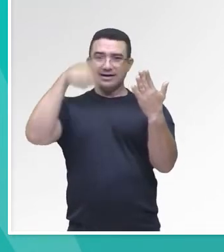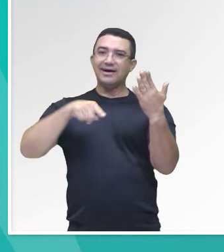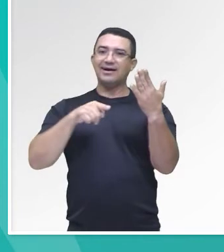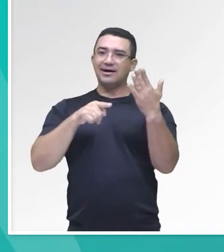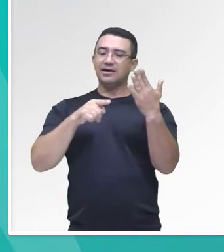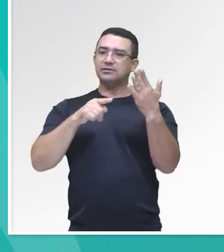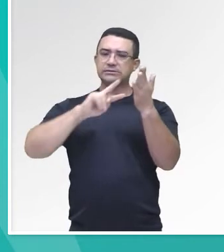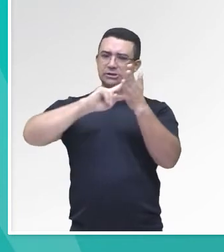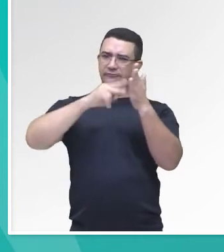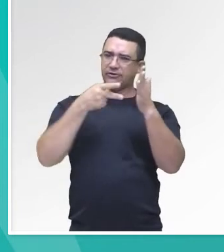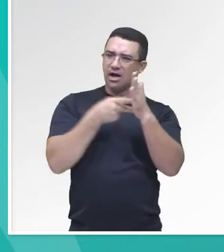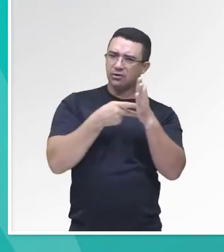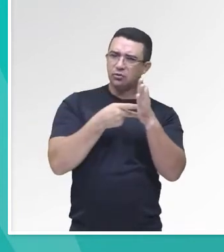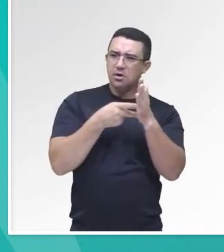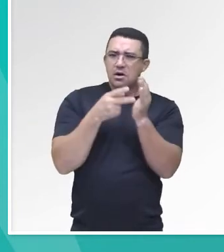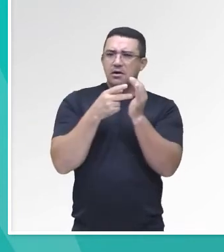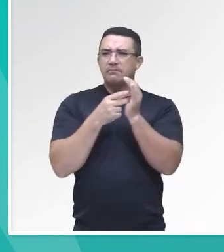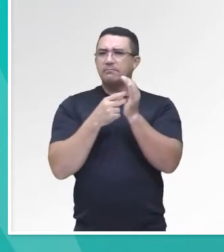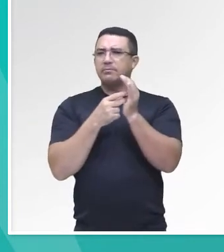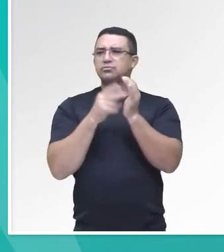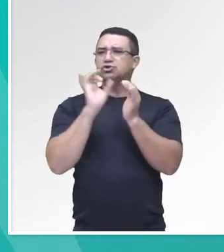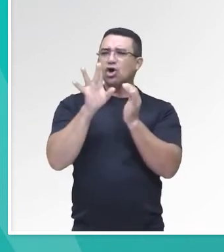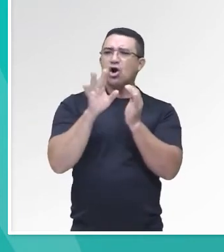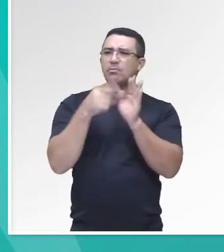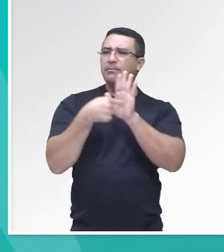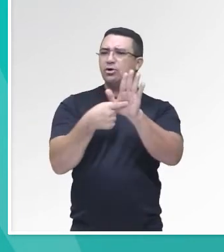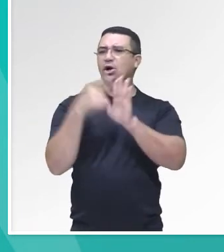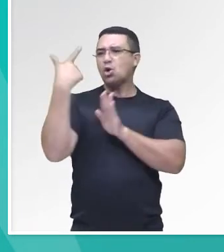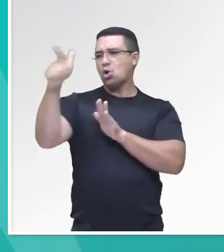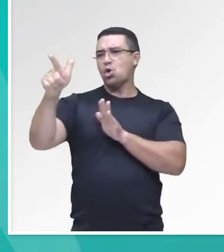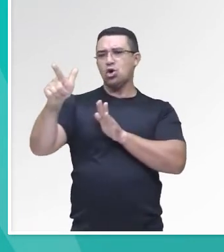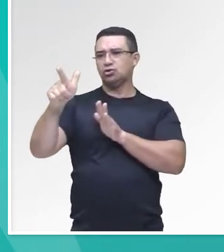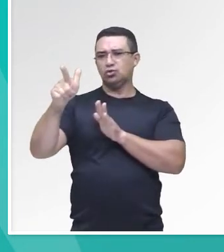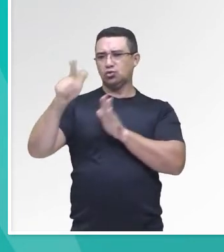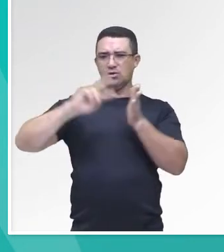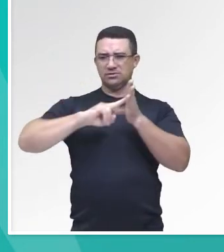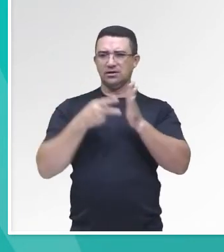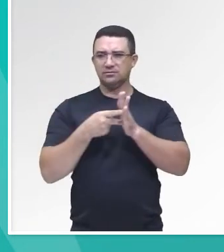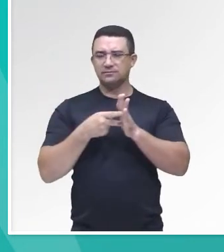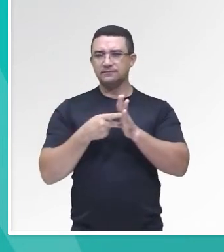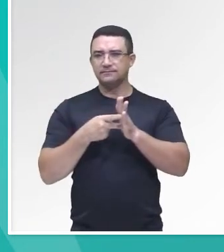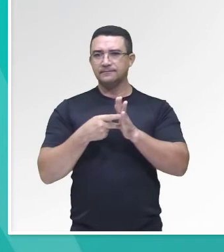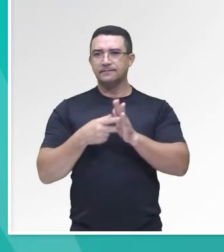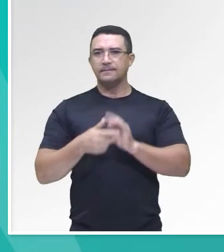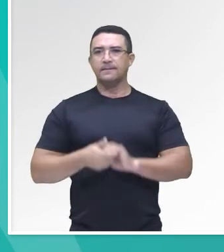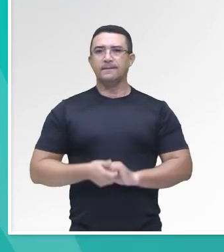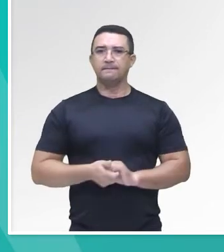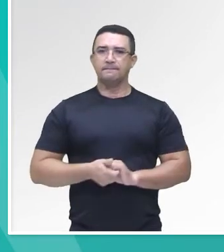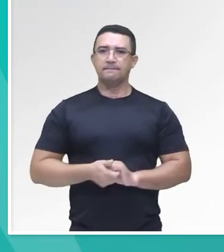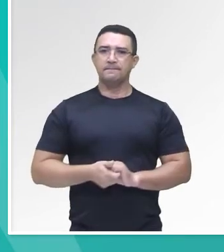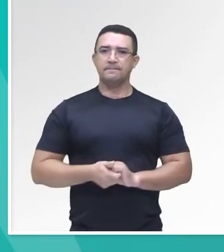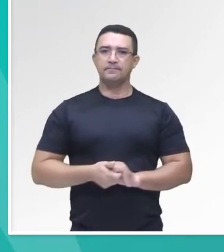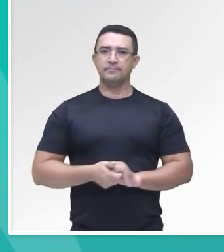e simbólico, tá? A gente usa determinadas palavras que vão